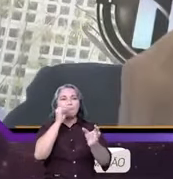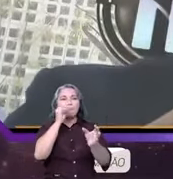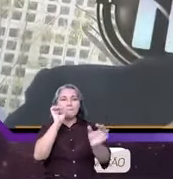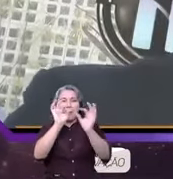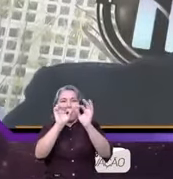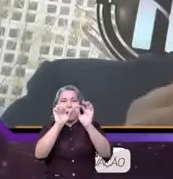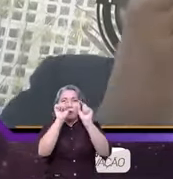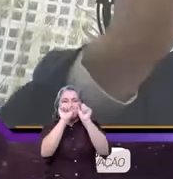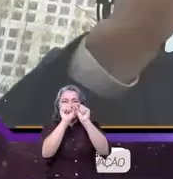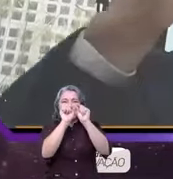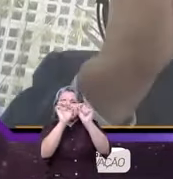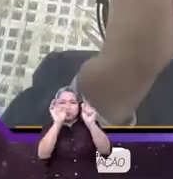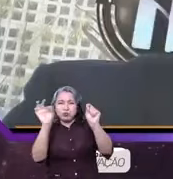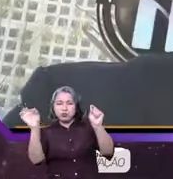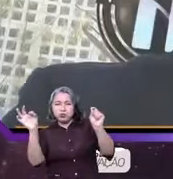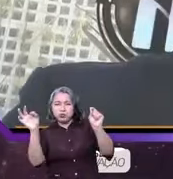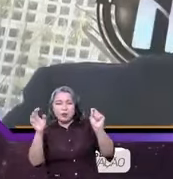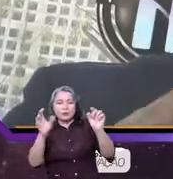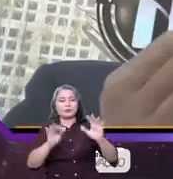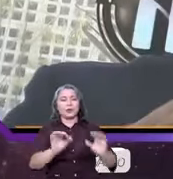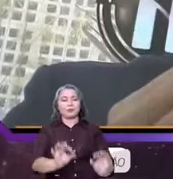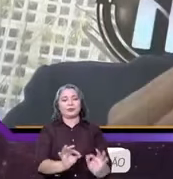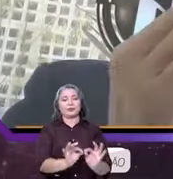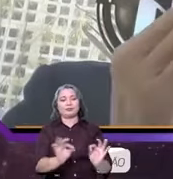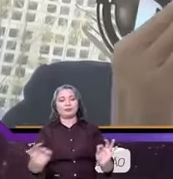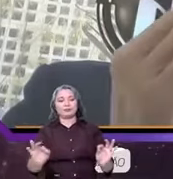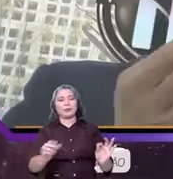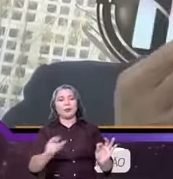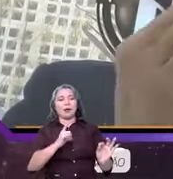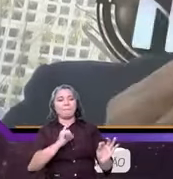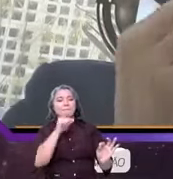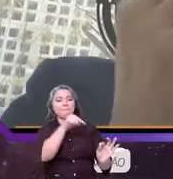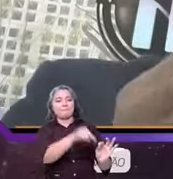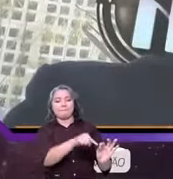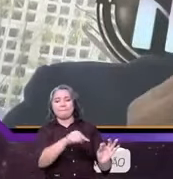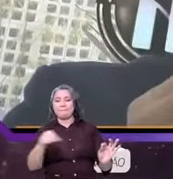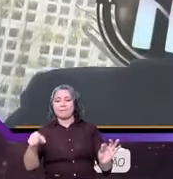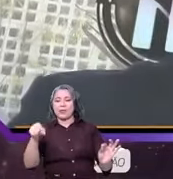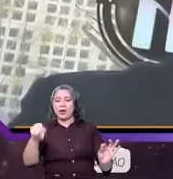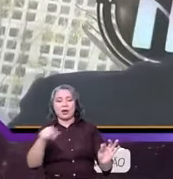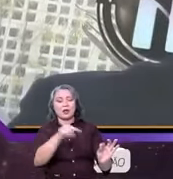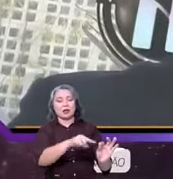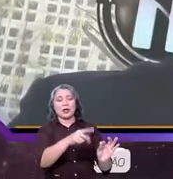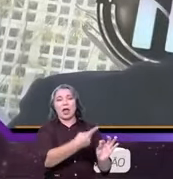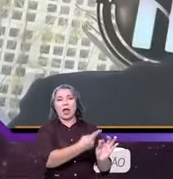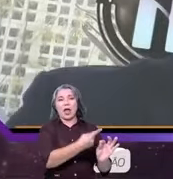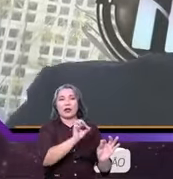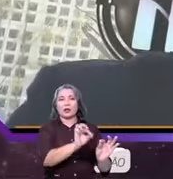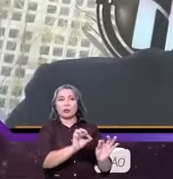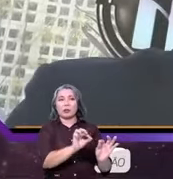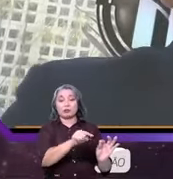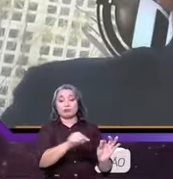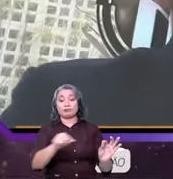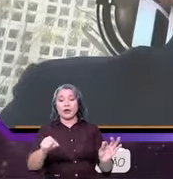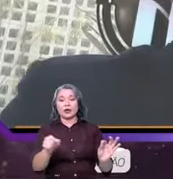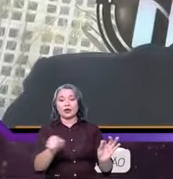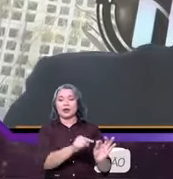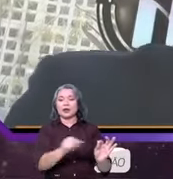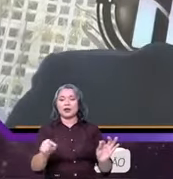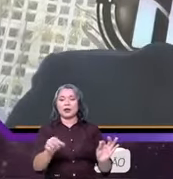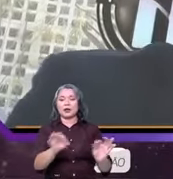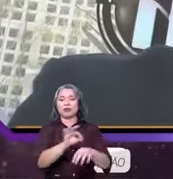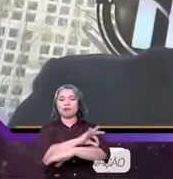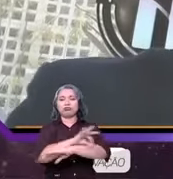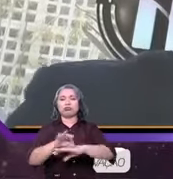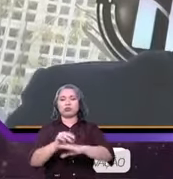uma métrica para errarmos nas iniciativas inovadoras que queremos ter. Que quem não erra em tese